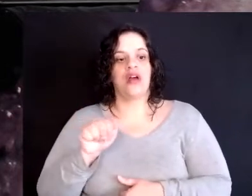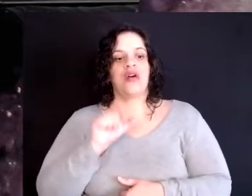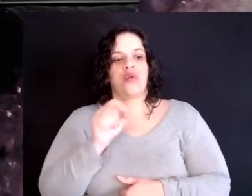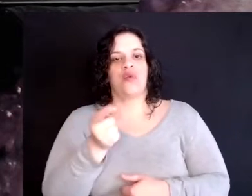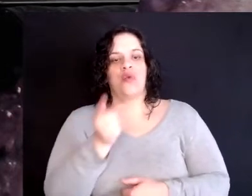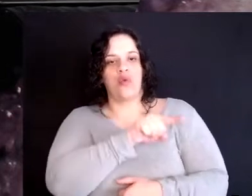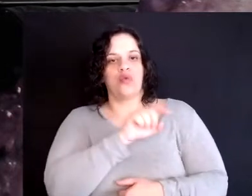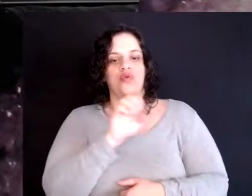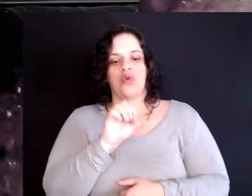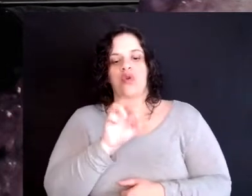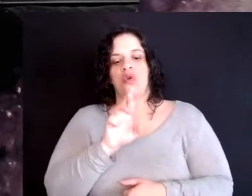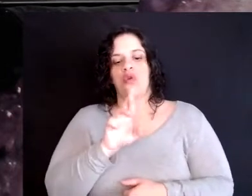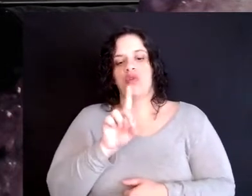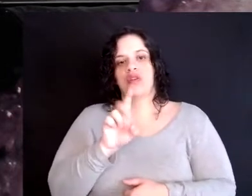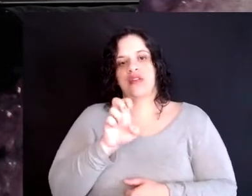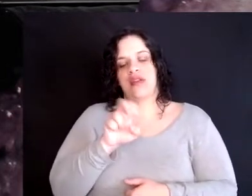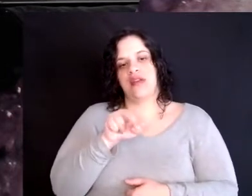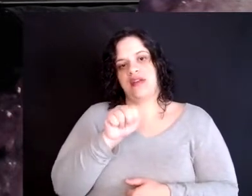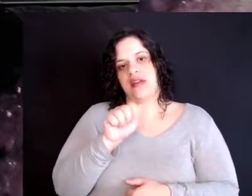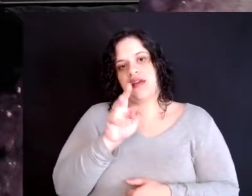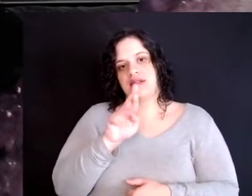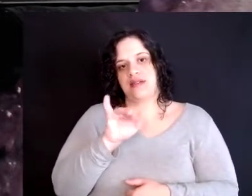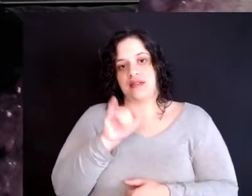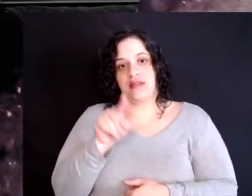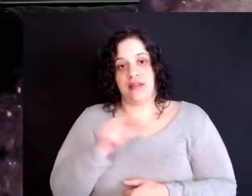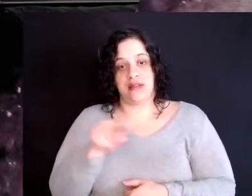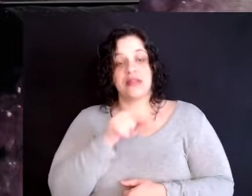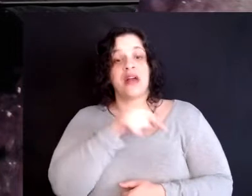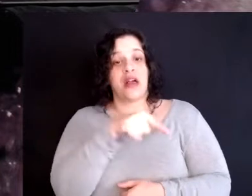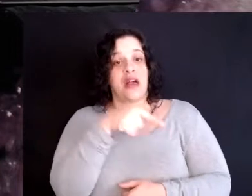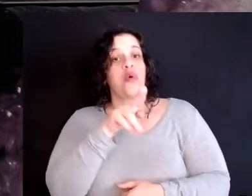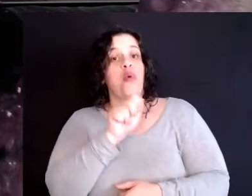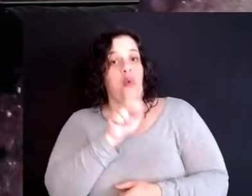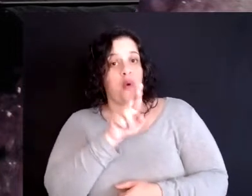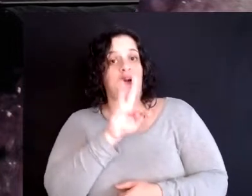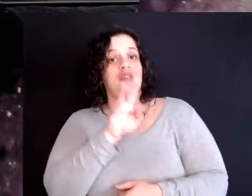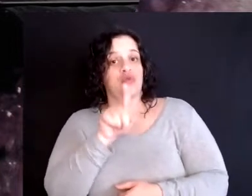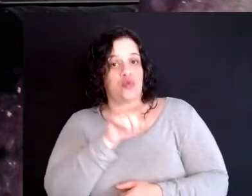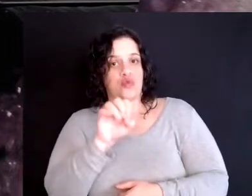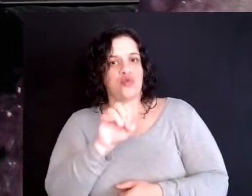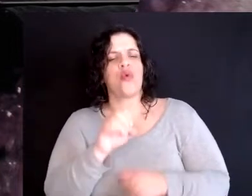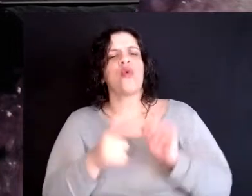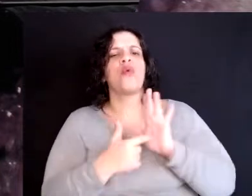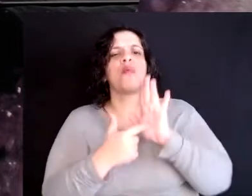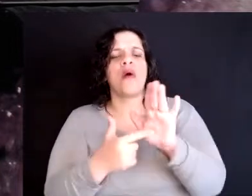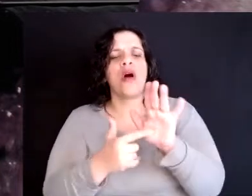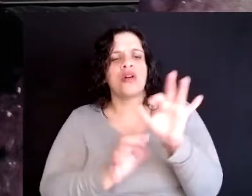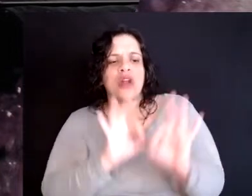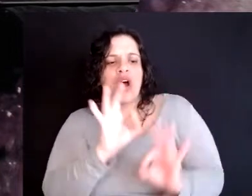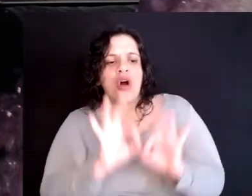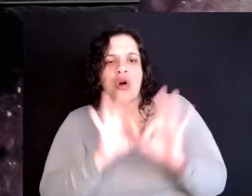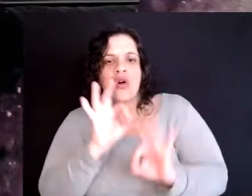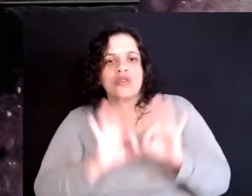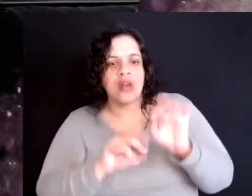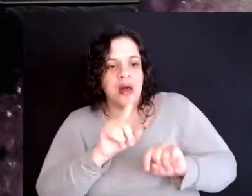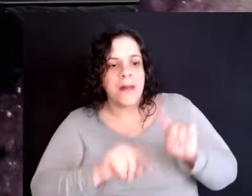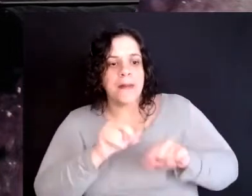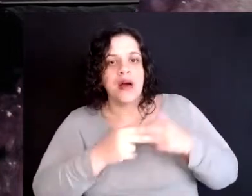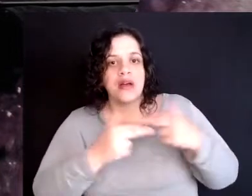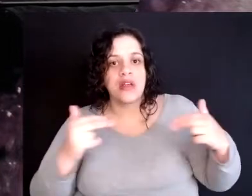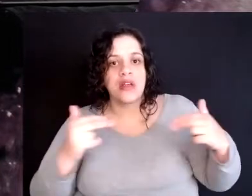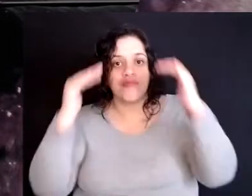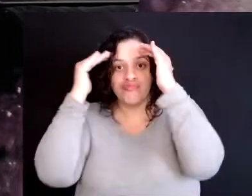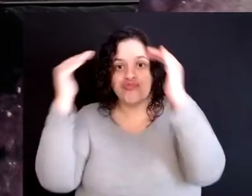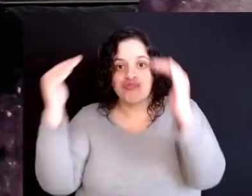Ordenatrix, ente quartzo, que nos aponta a ordem da matéria segundo as leis